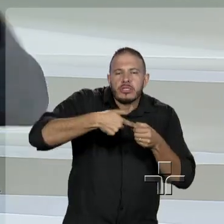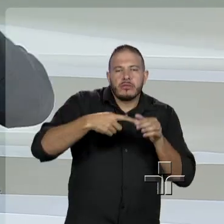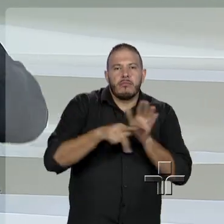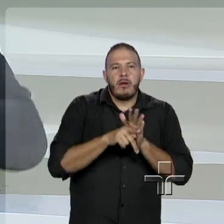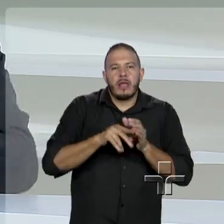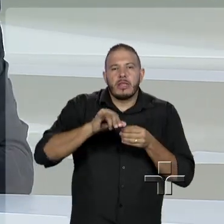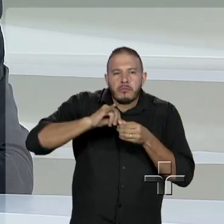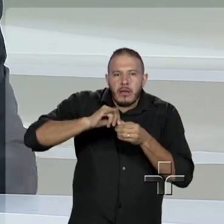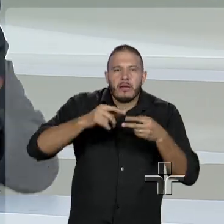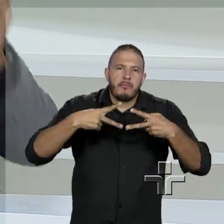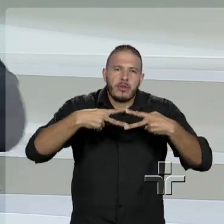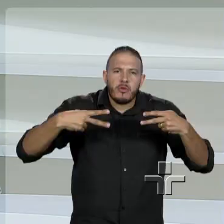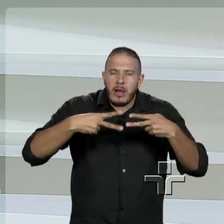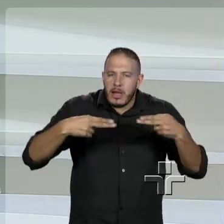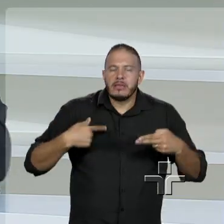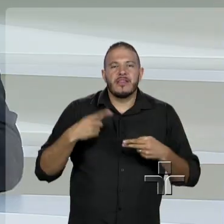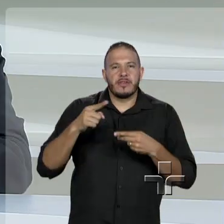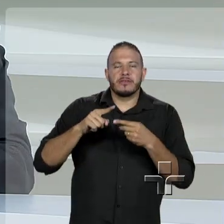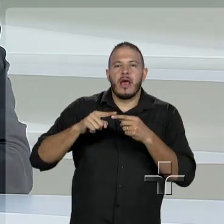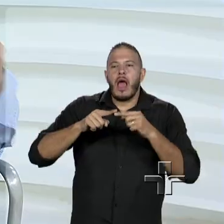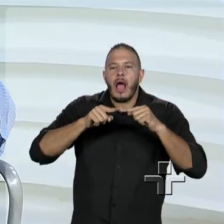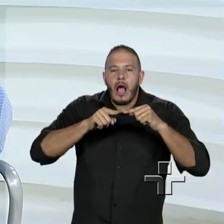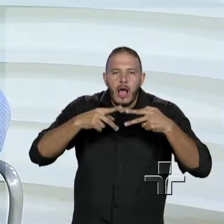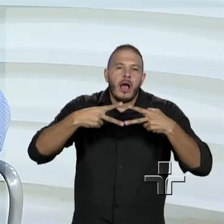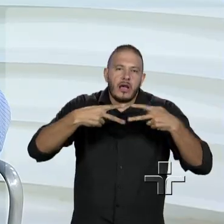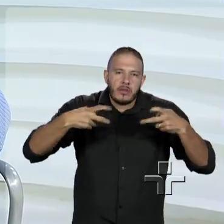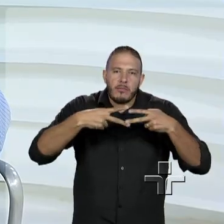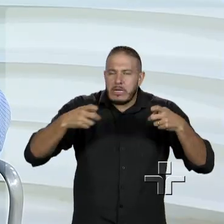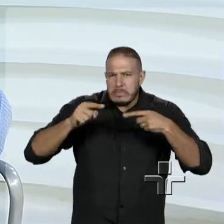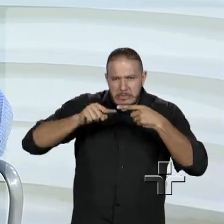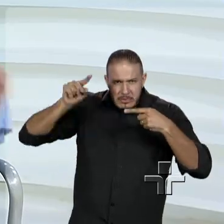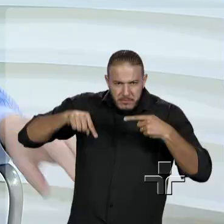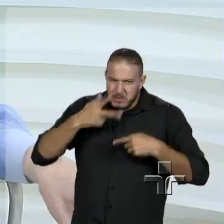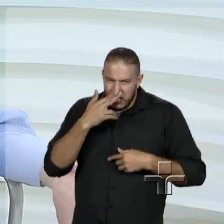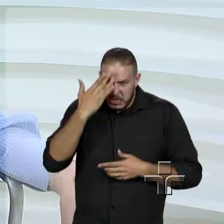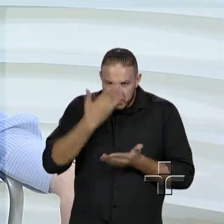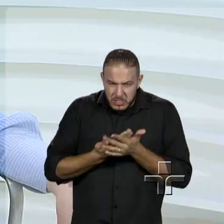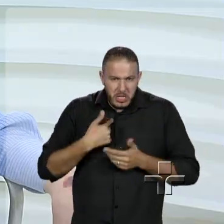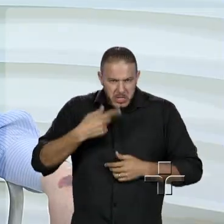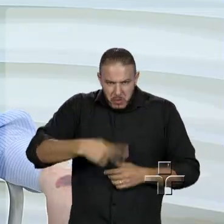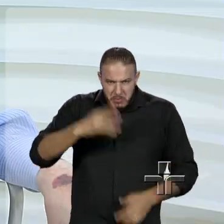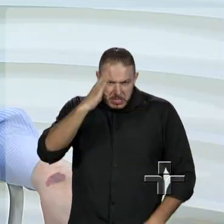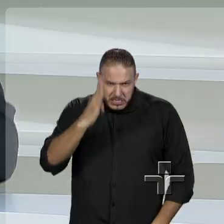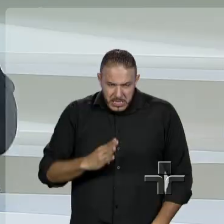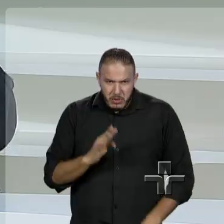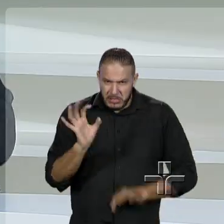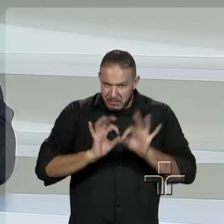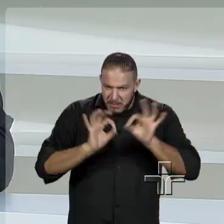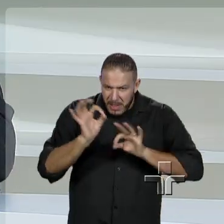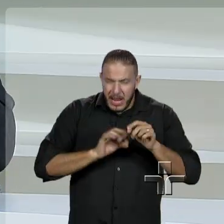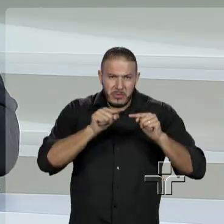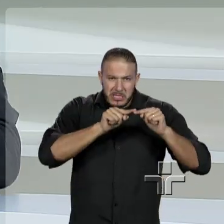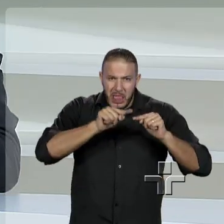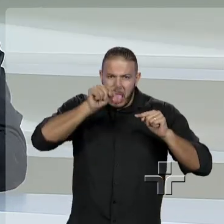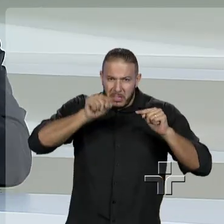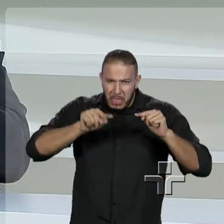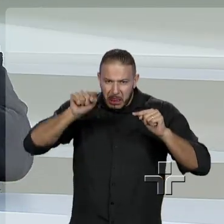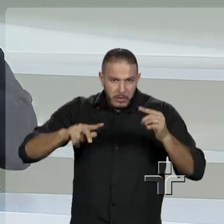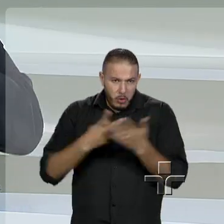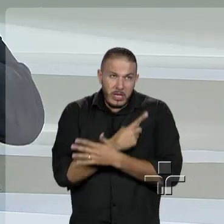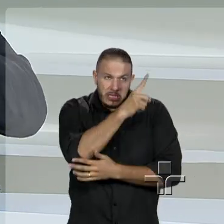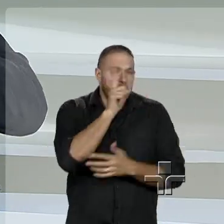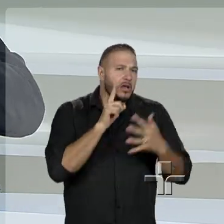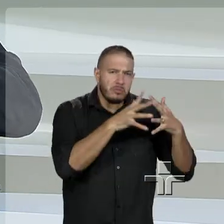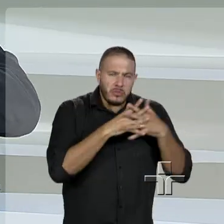fora, sobe aqui, cai, às vezes não cai. O senhor acha que está correto? O brasileiro está preparado para esse sobe e desce, como ocorre nos Estados Unidos? Luiz,